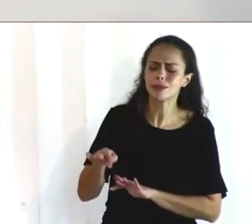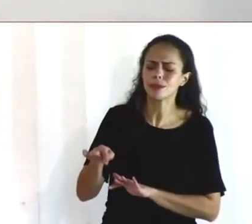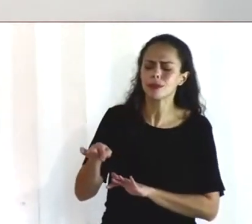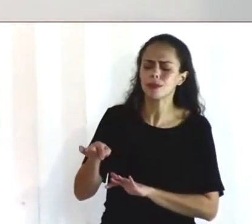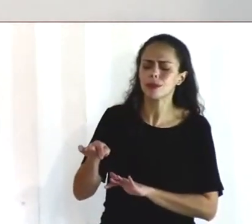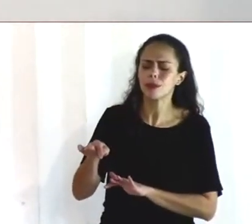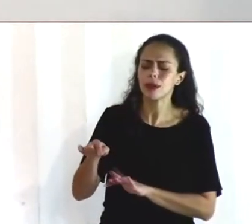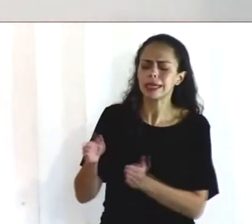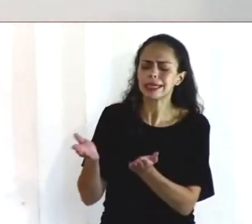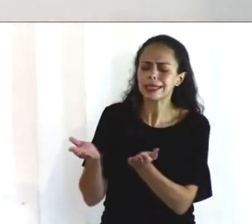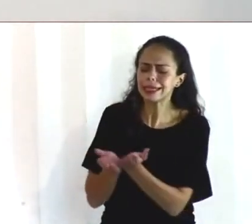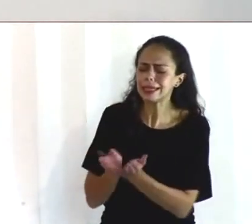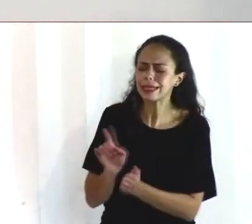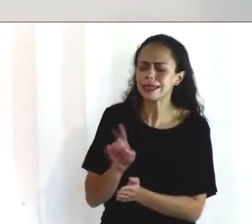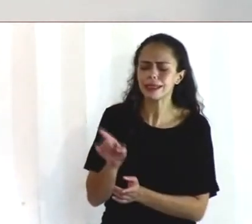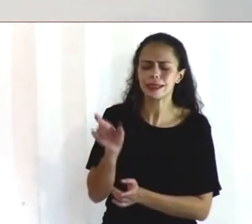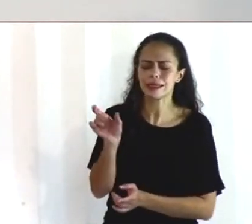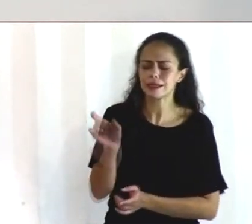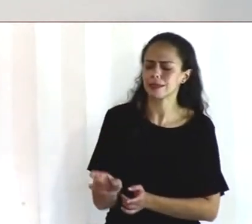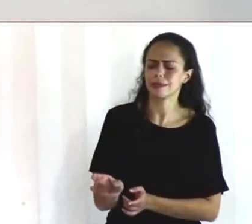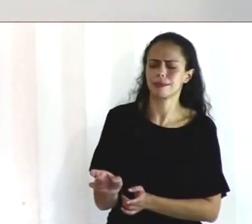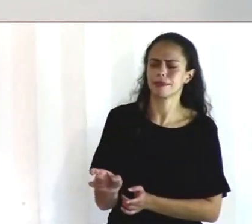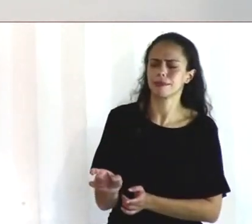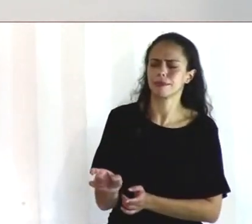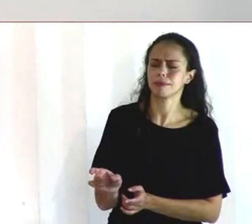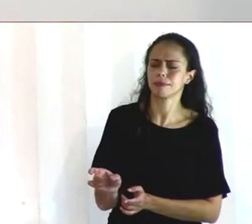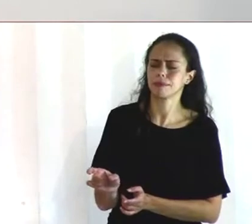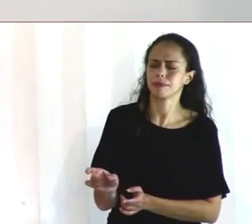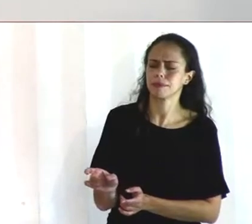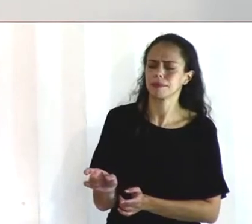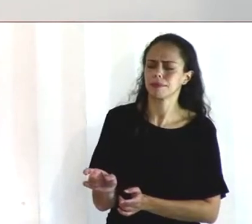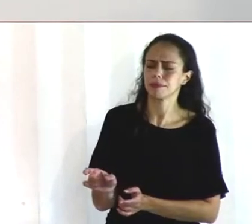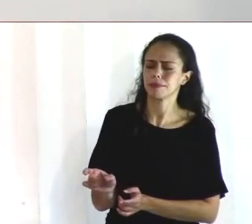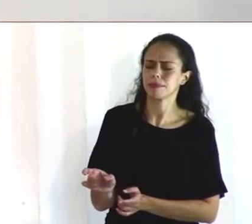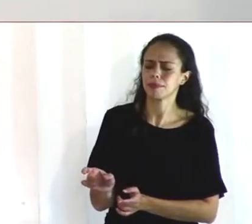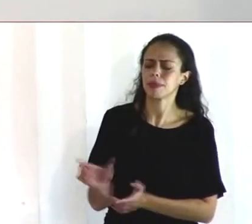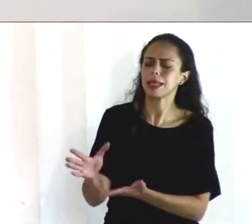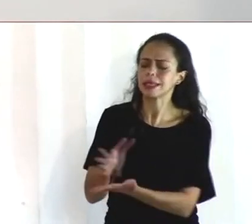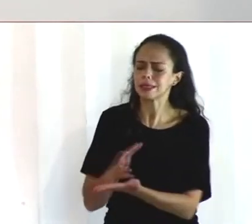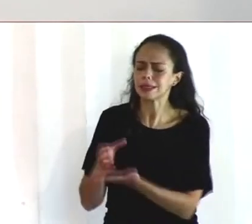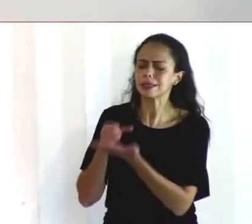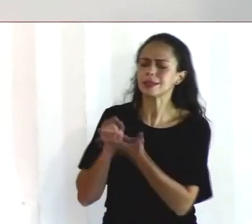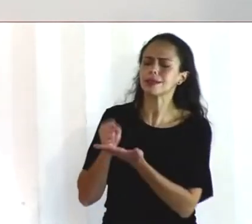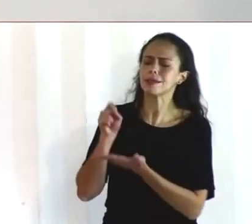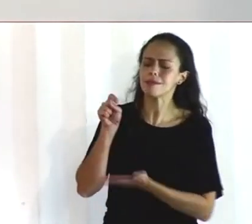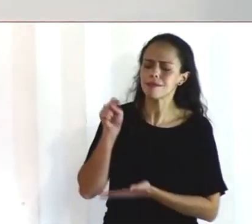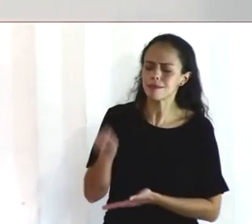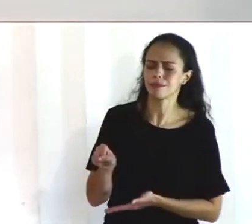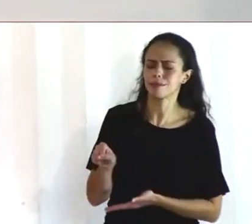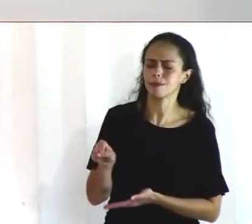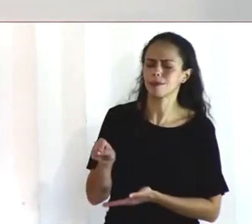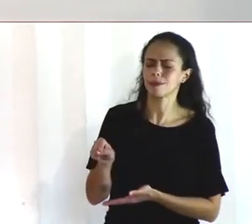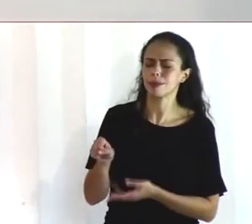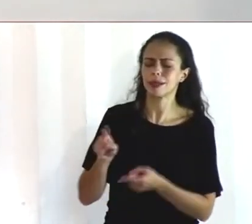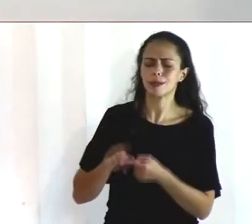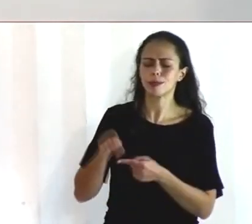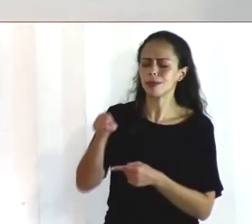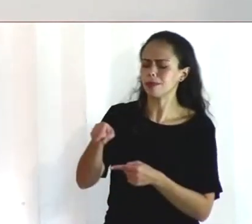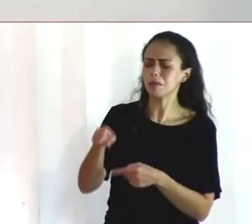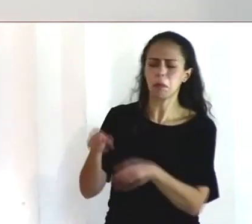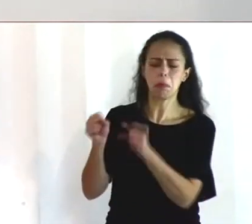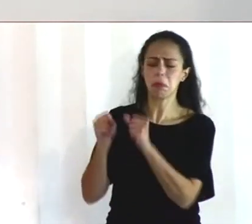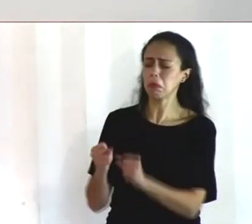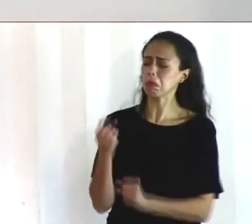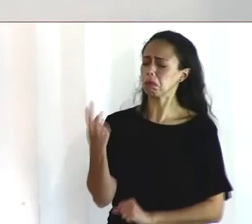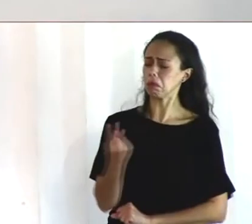definitivamente no Senhor Jesus Cristo como o Santo de Deus. Opera salvação nessa vida, Senhor, porque essa vida não tem poder para se salvar sozinha,